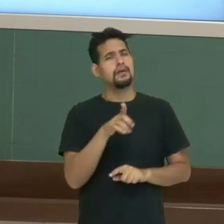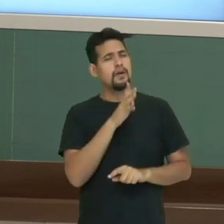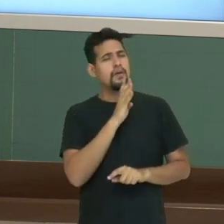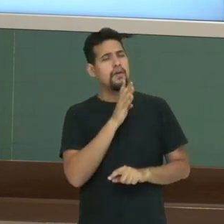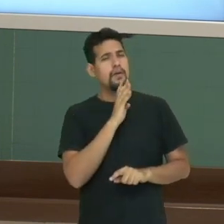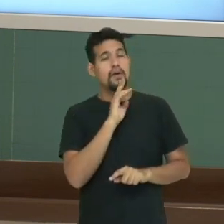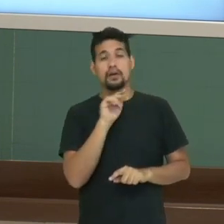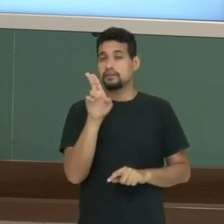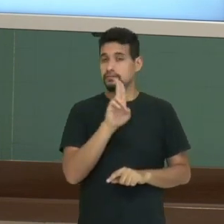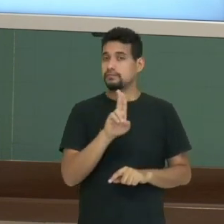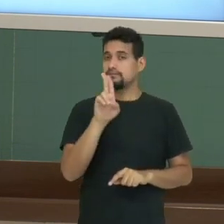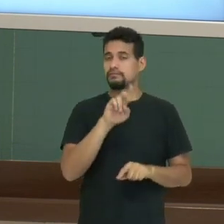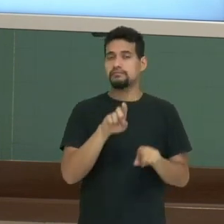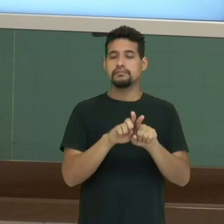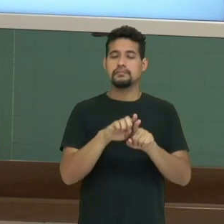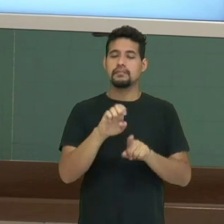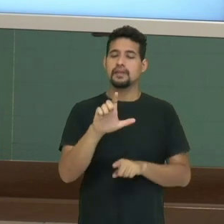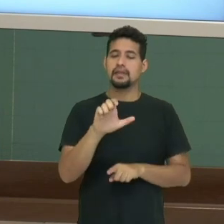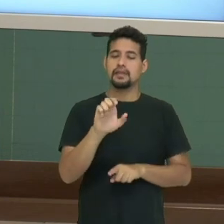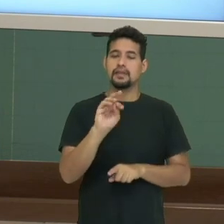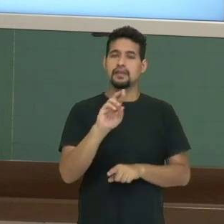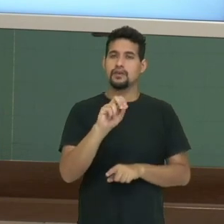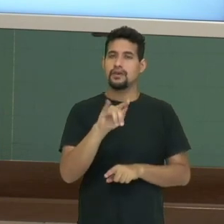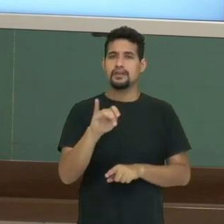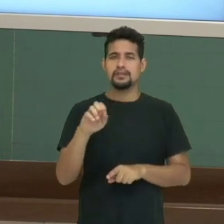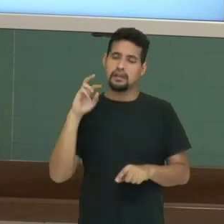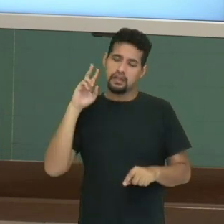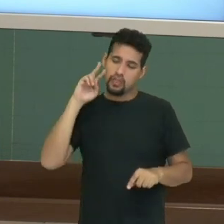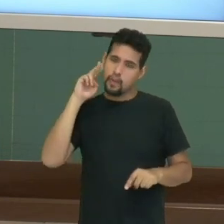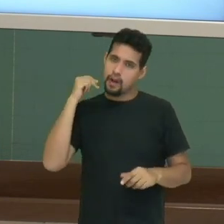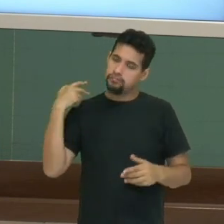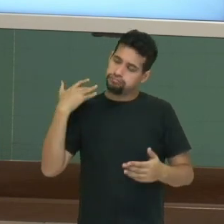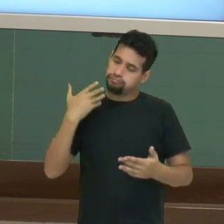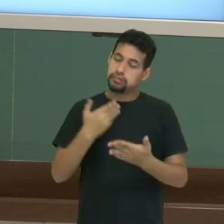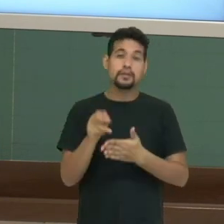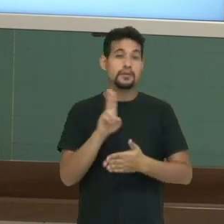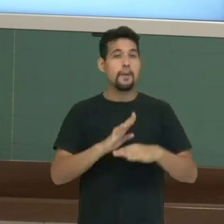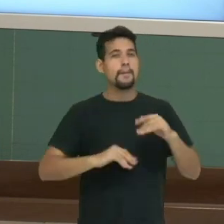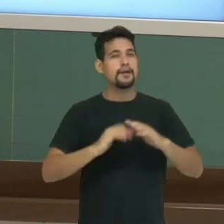a aplicabilidade da eletrólise mais comuns e praticamos o